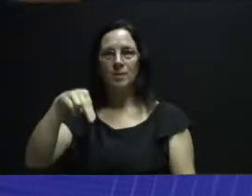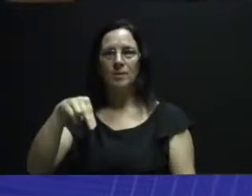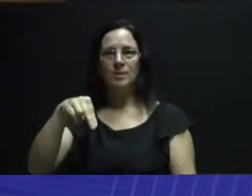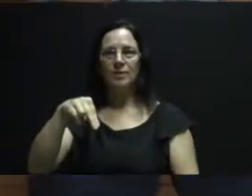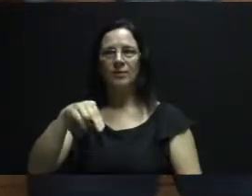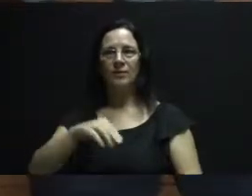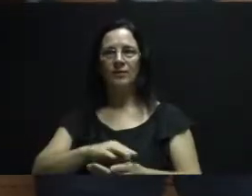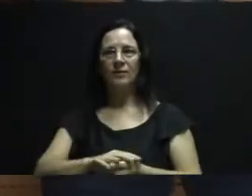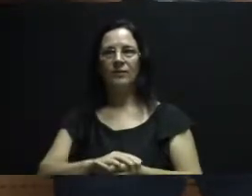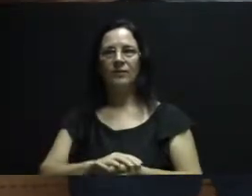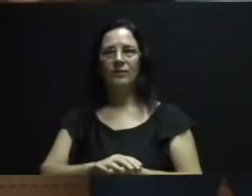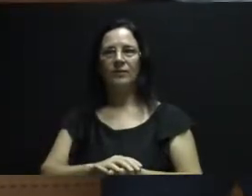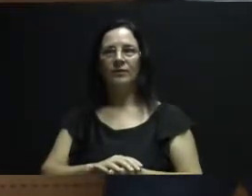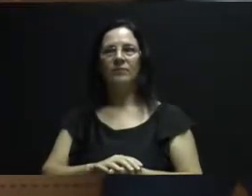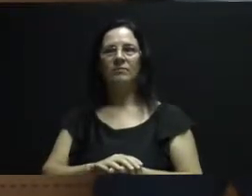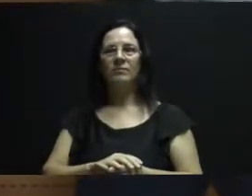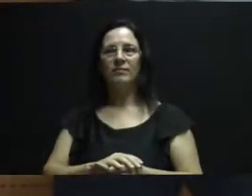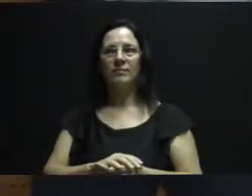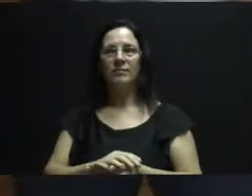Santos.